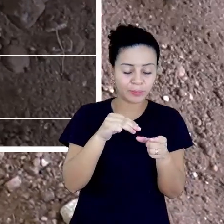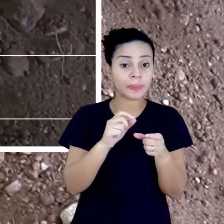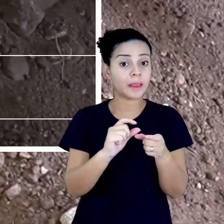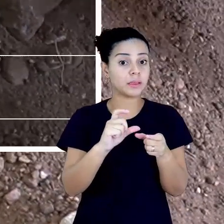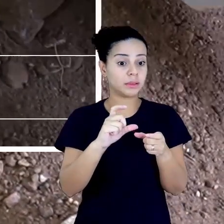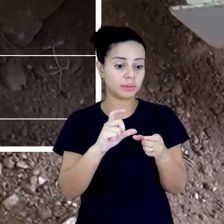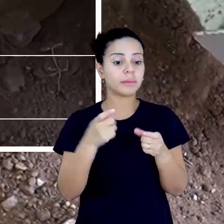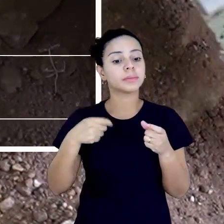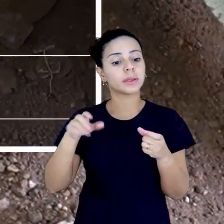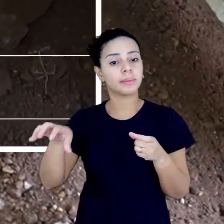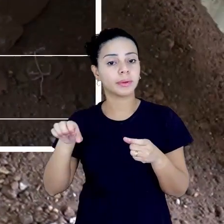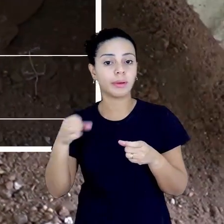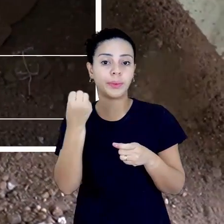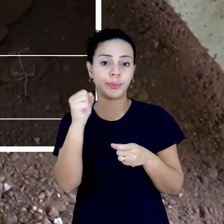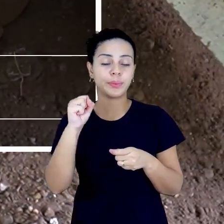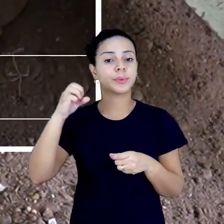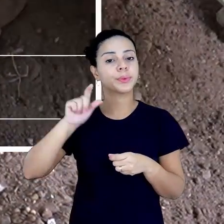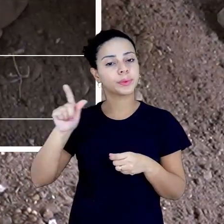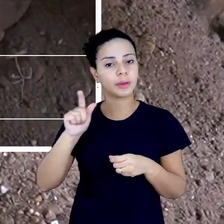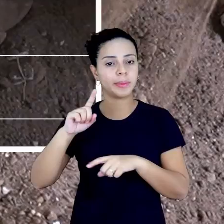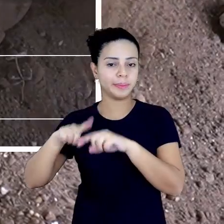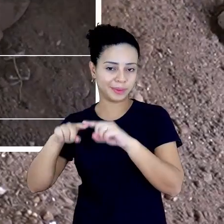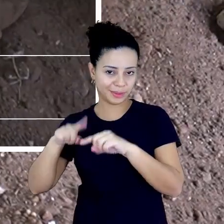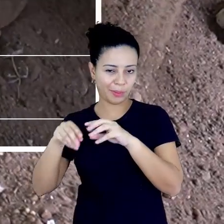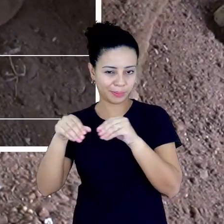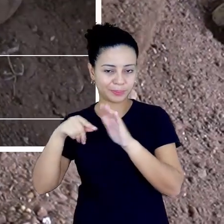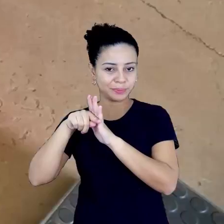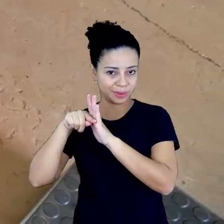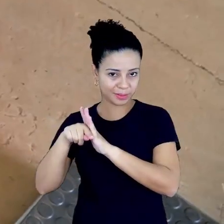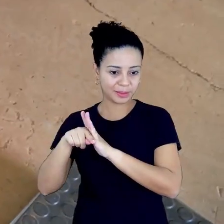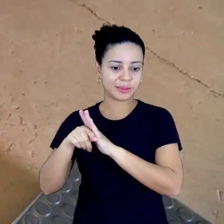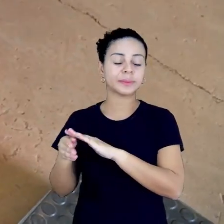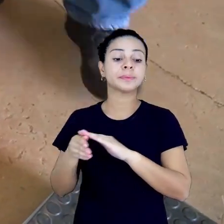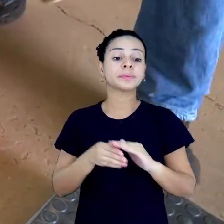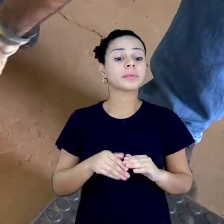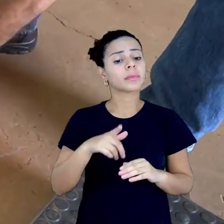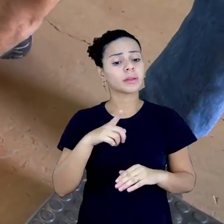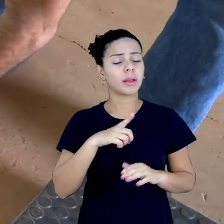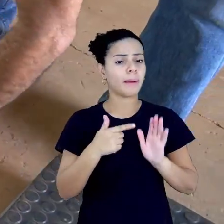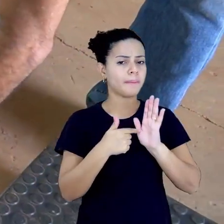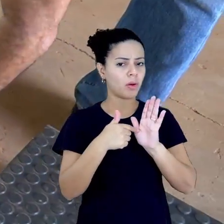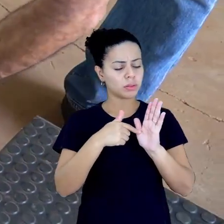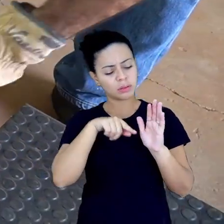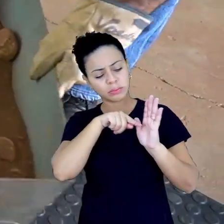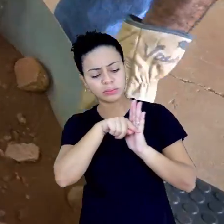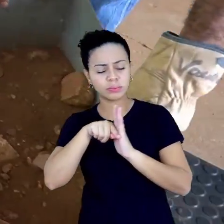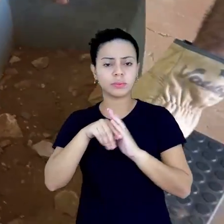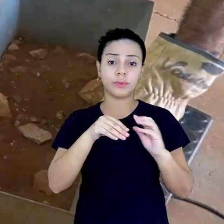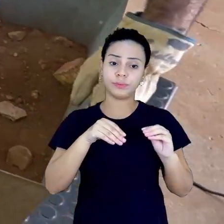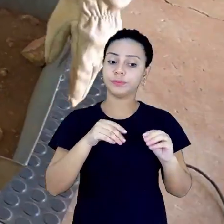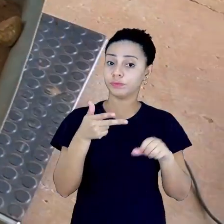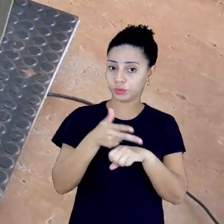mm, toma-se no mínimo 8 kg de material para ser ensaiado. No caso da amostra que está sendo avaliada